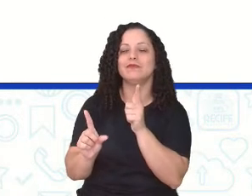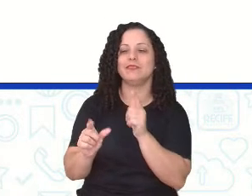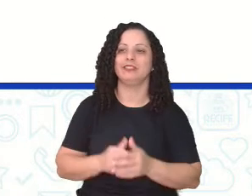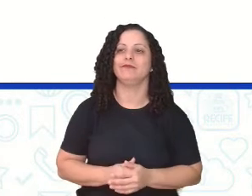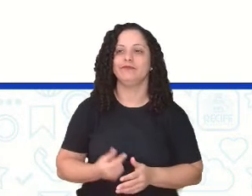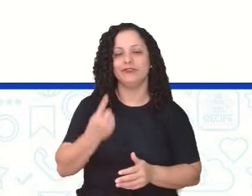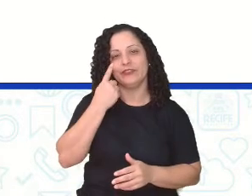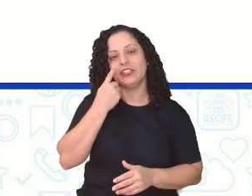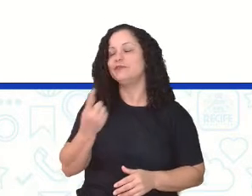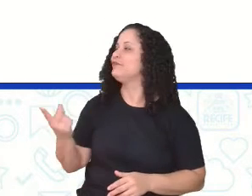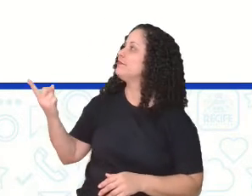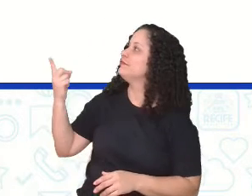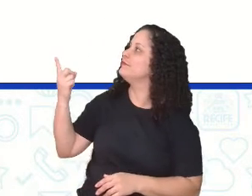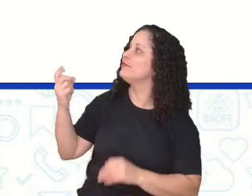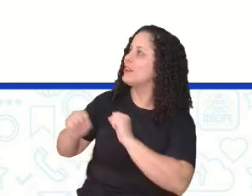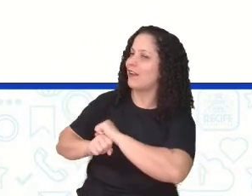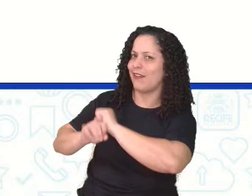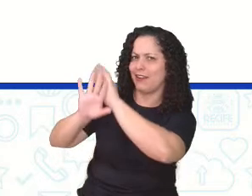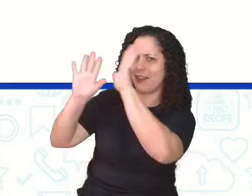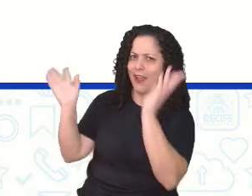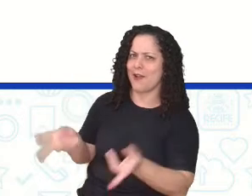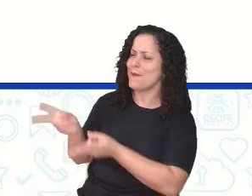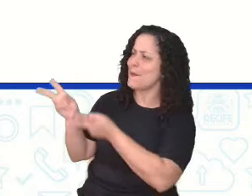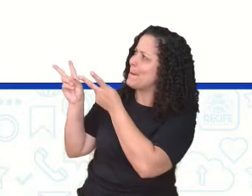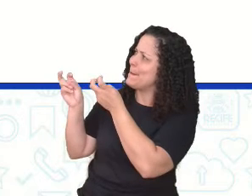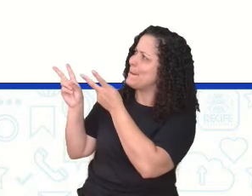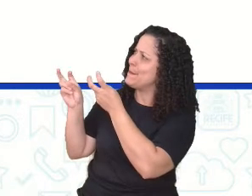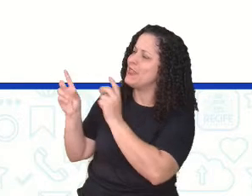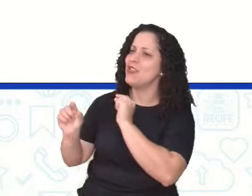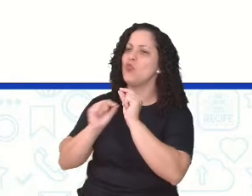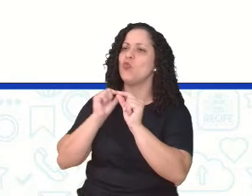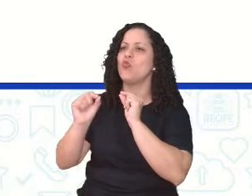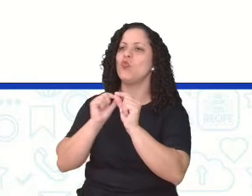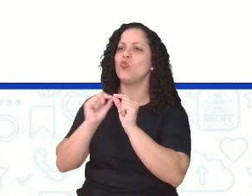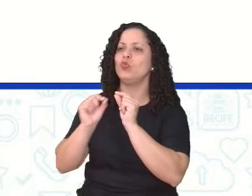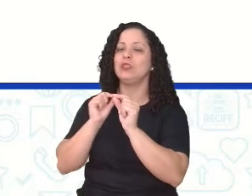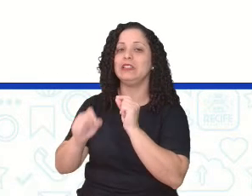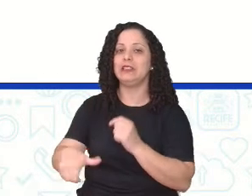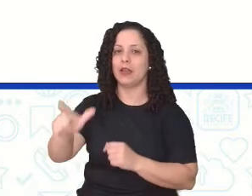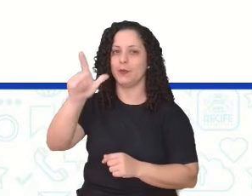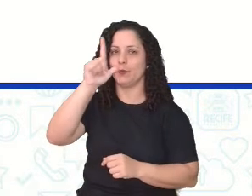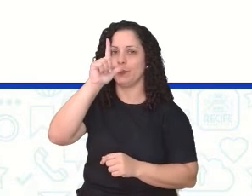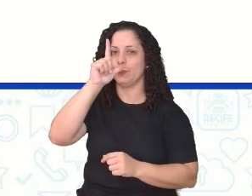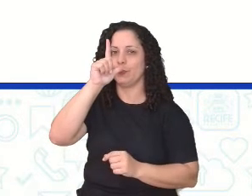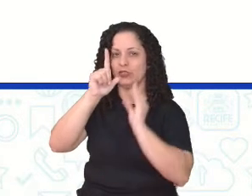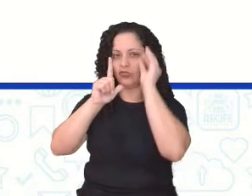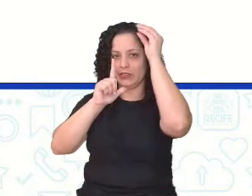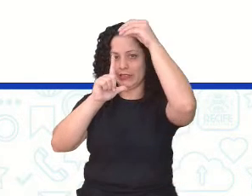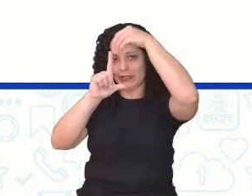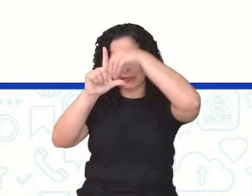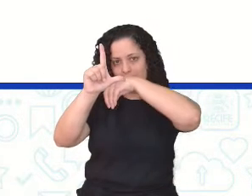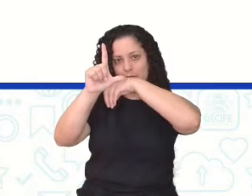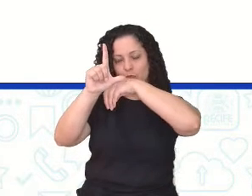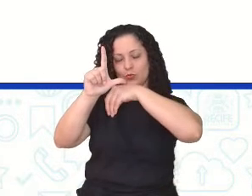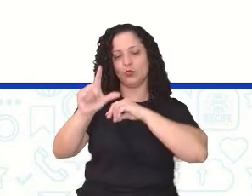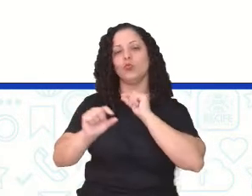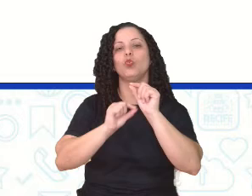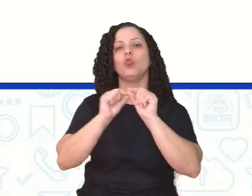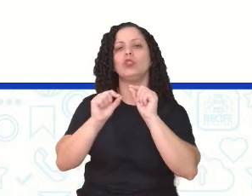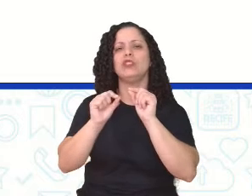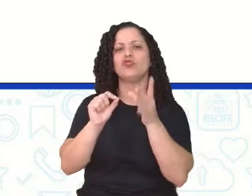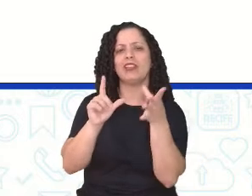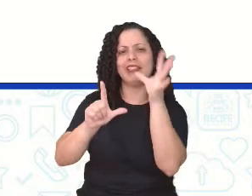vocês estão vendo, está bem clara aí onde fica todo o órgão genital masculino, não é? Todas as